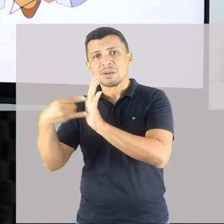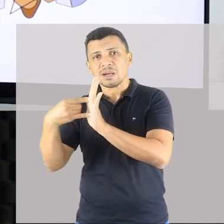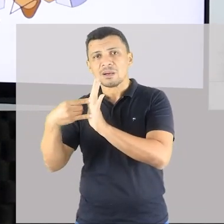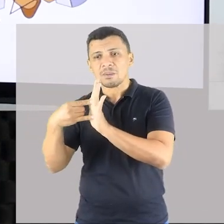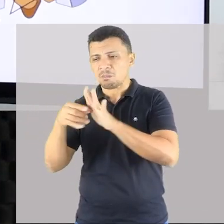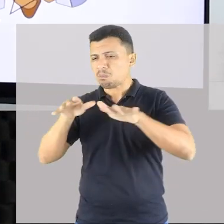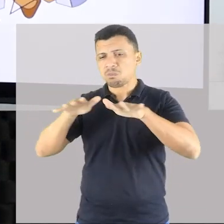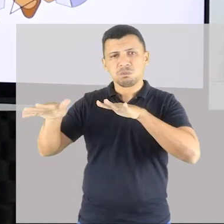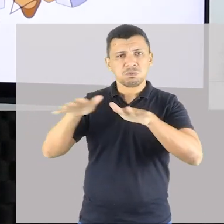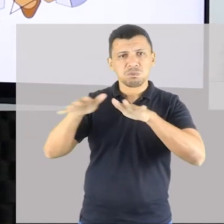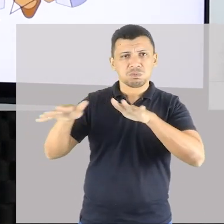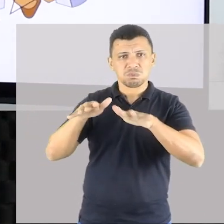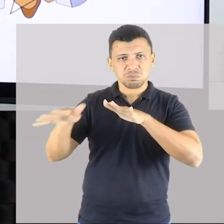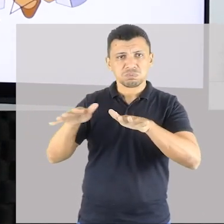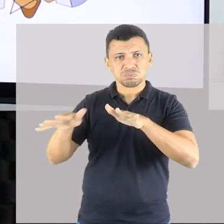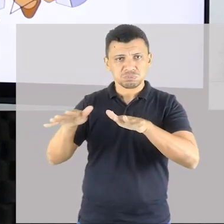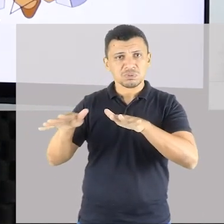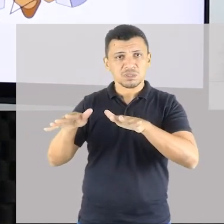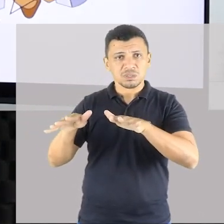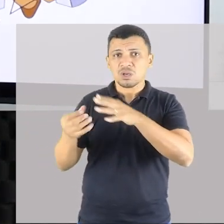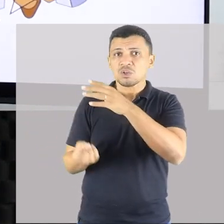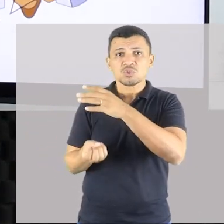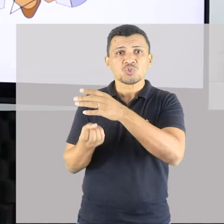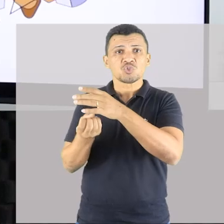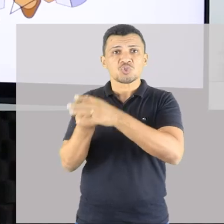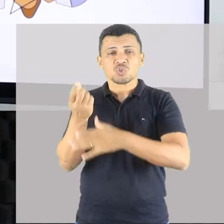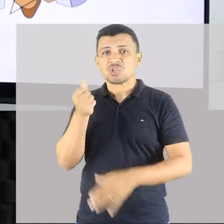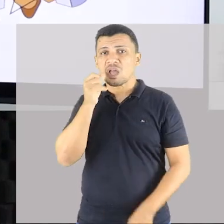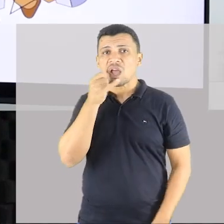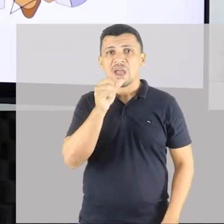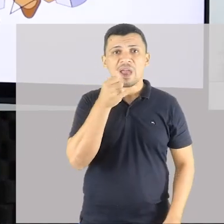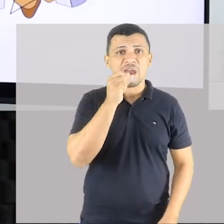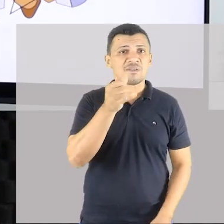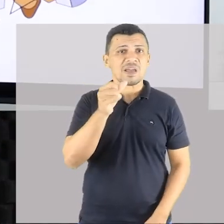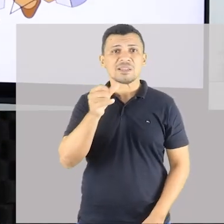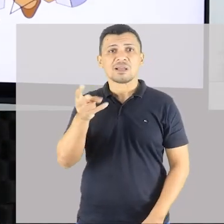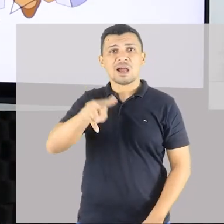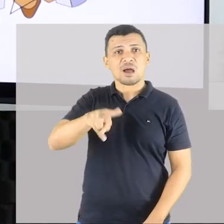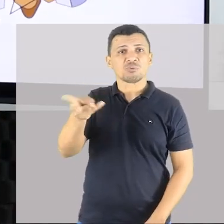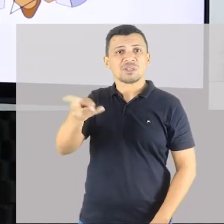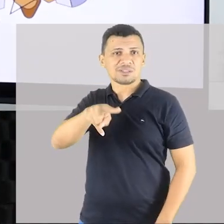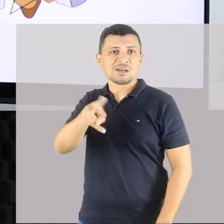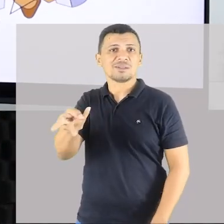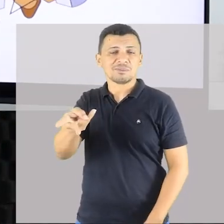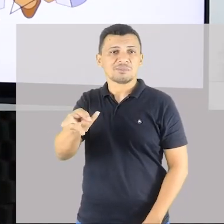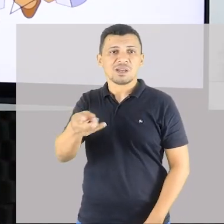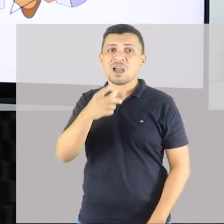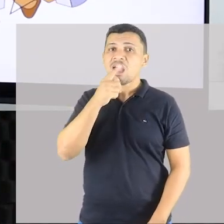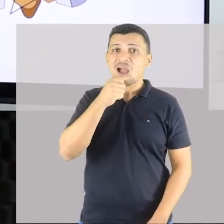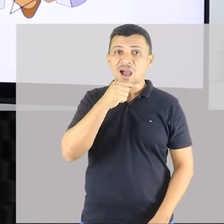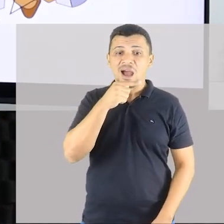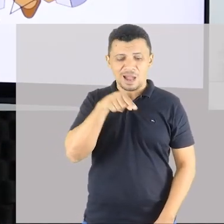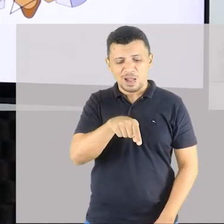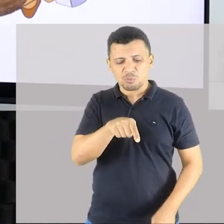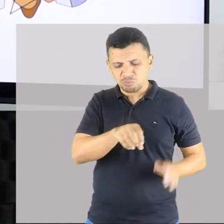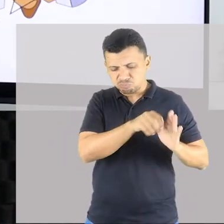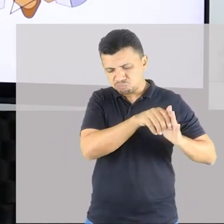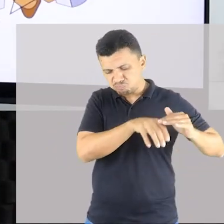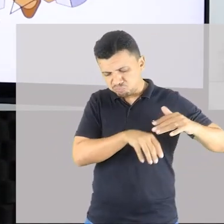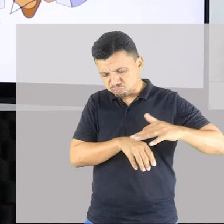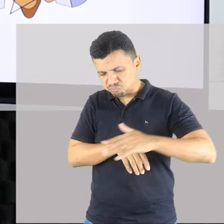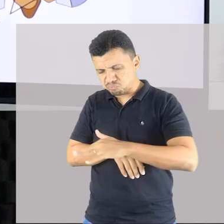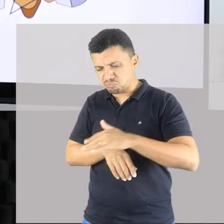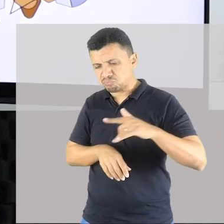fiquem em movimento um em relação ao outro, gerando corrente elétrica alternada. Enquanto a água estiver passando aqui, ó,